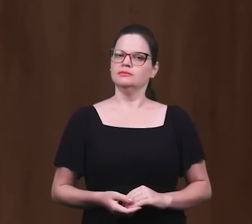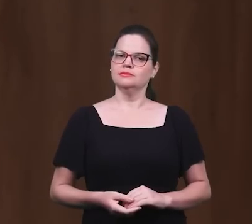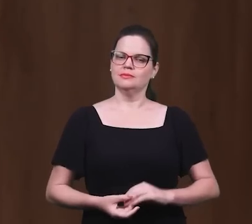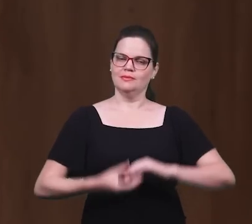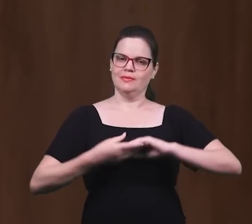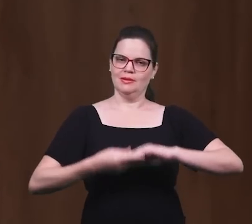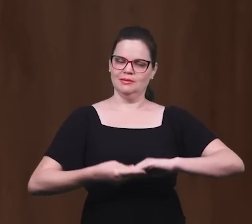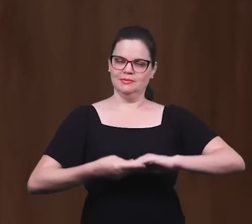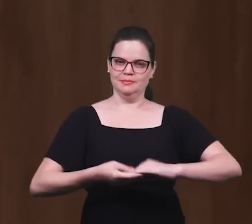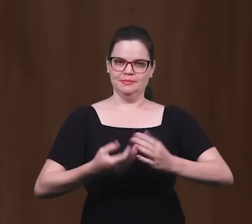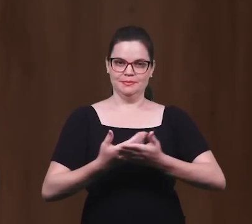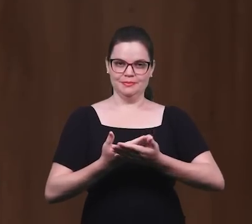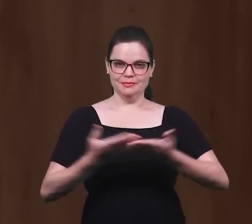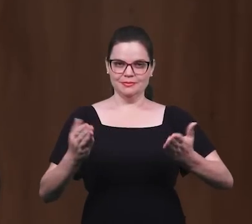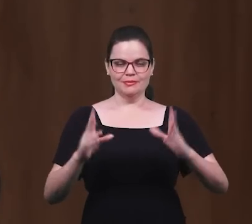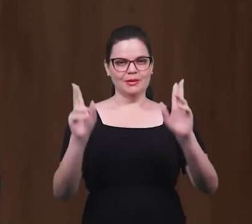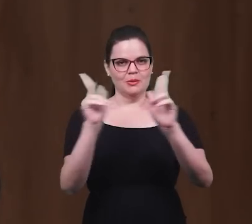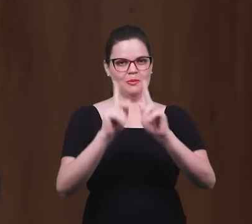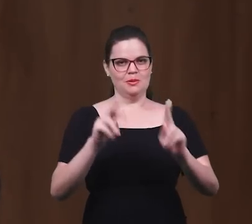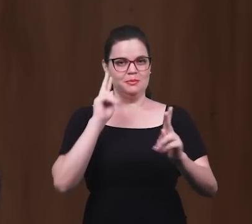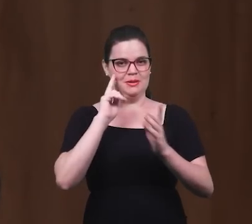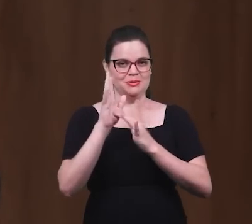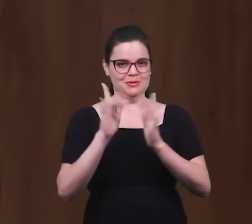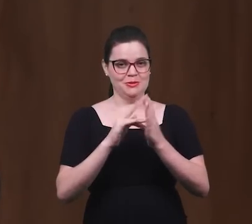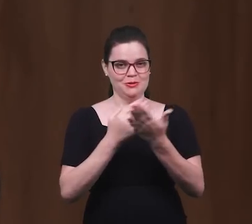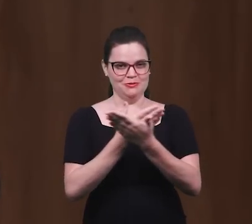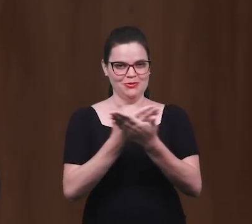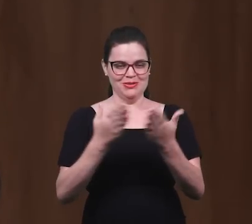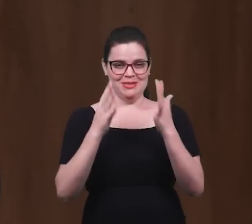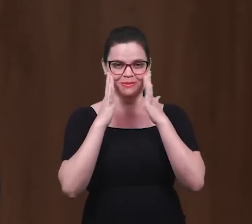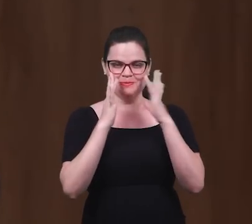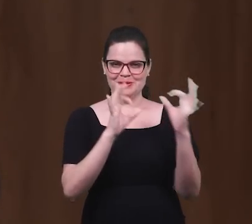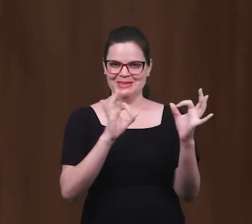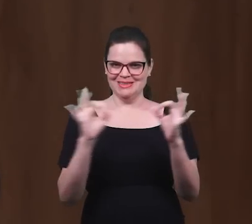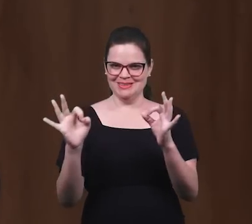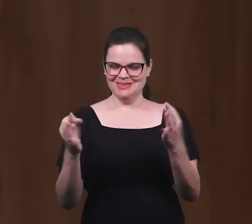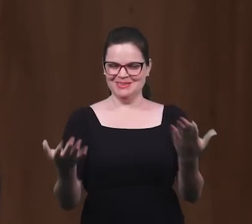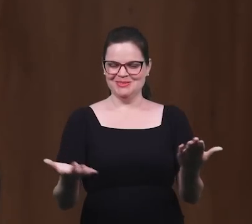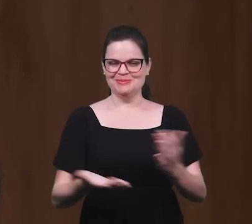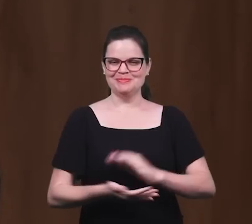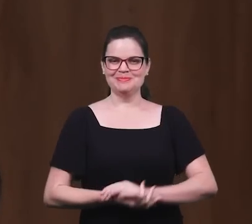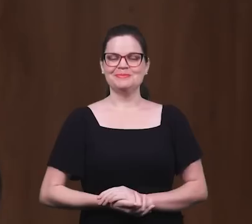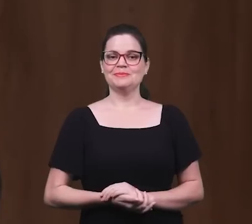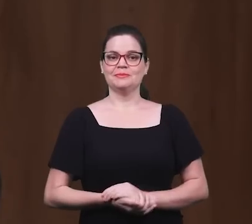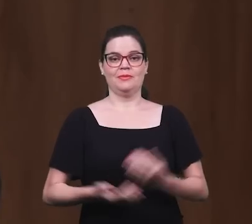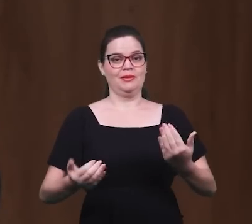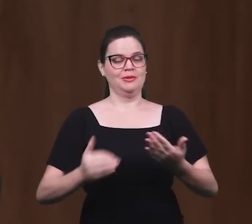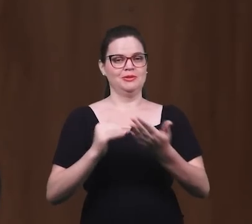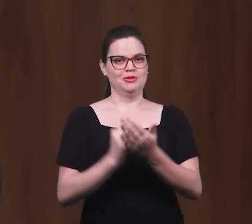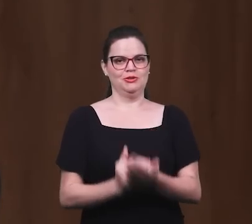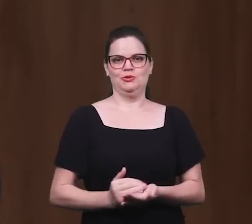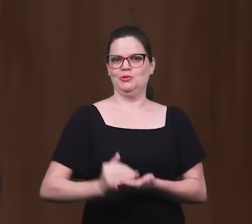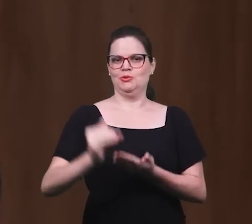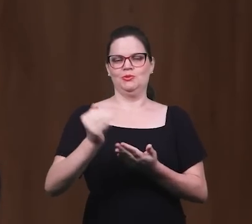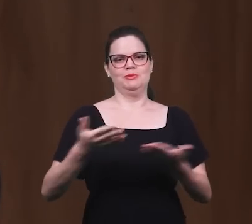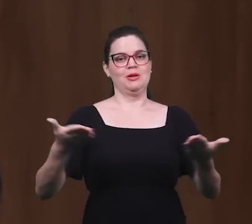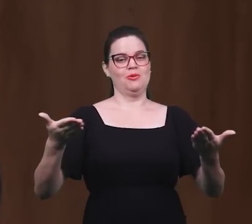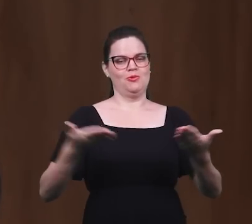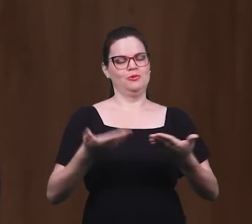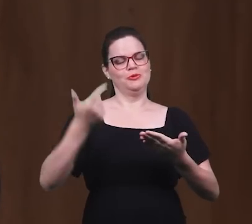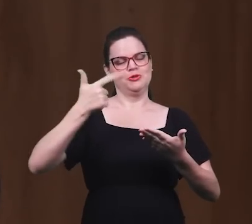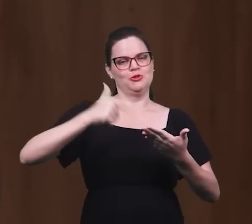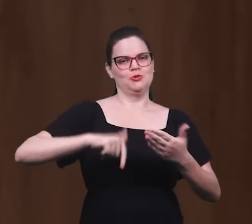Nós saudamos a todos que estão conosco com a paz do Senhor. Vamos dar início a mais um